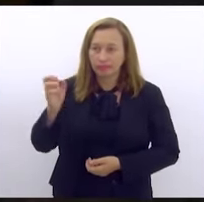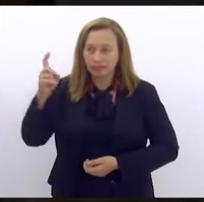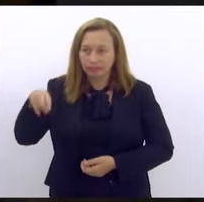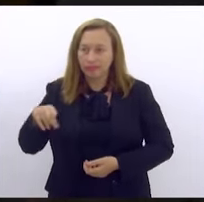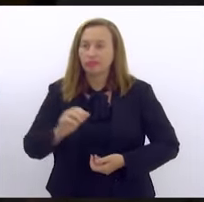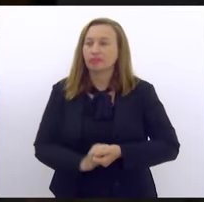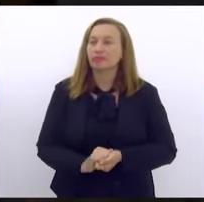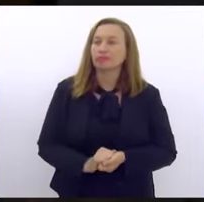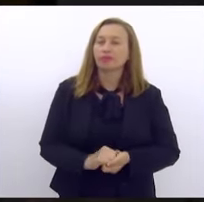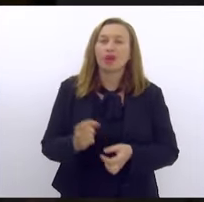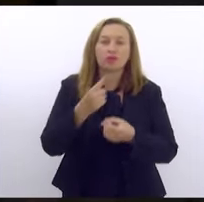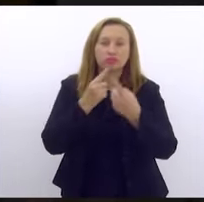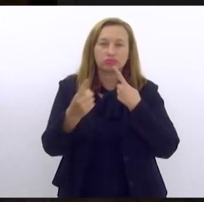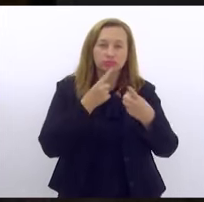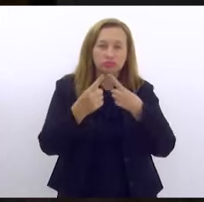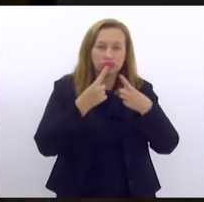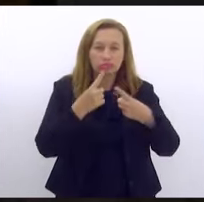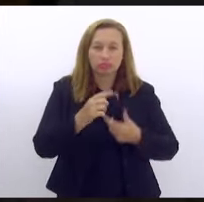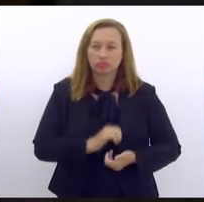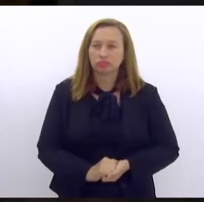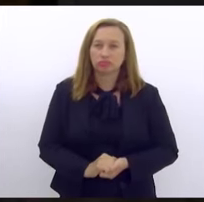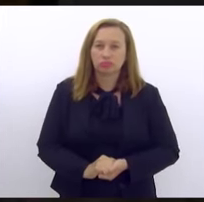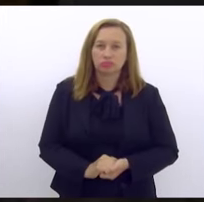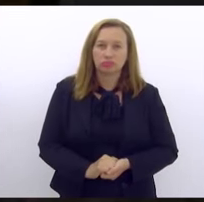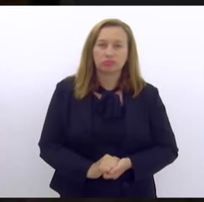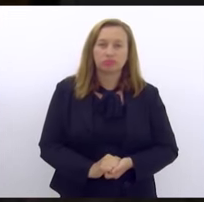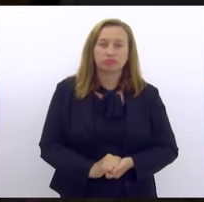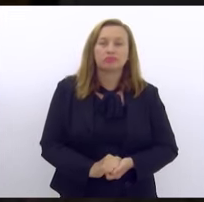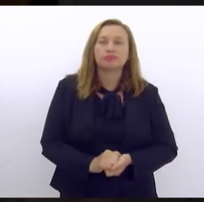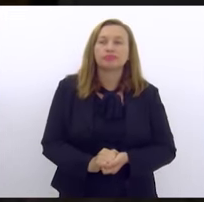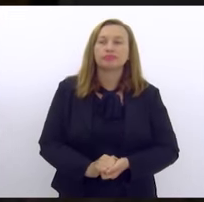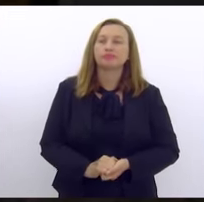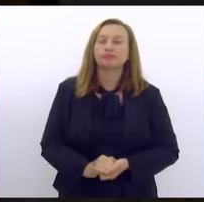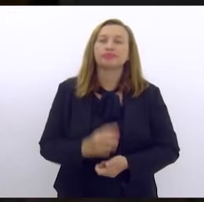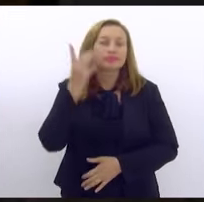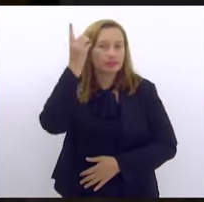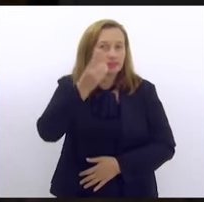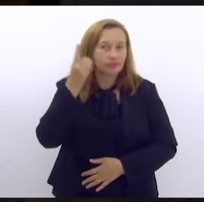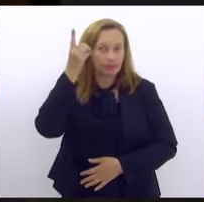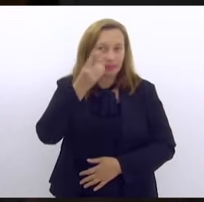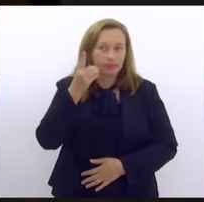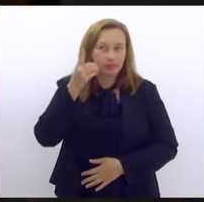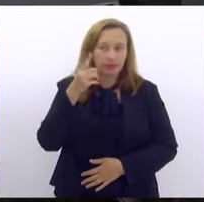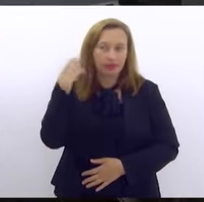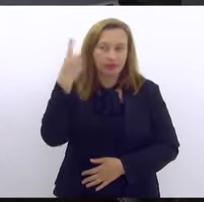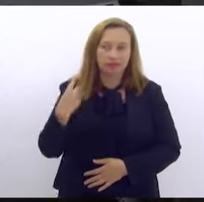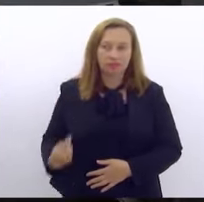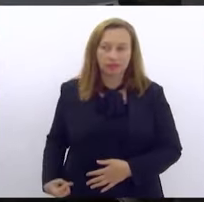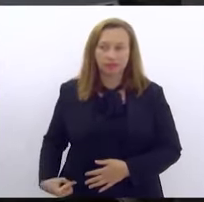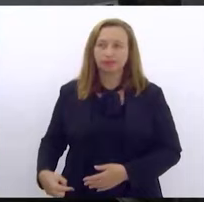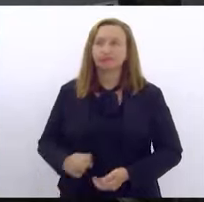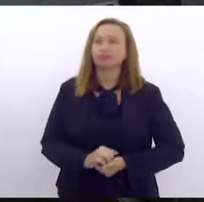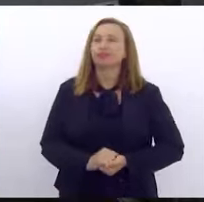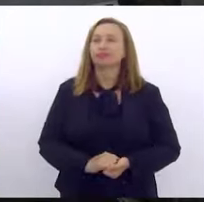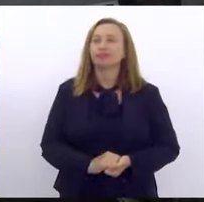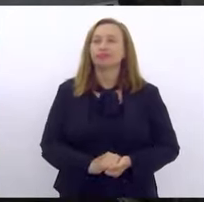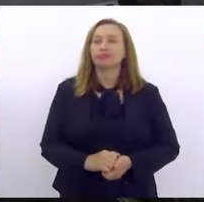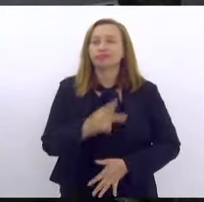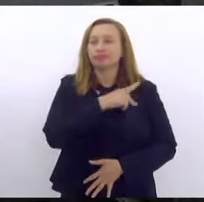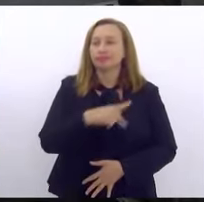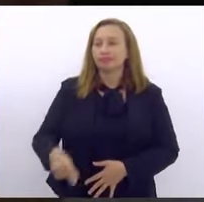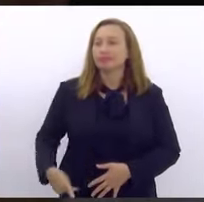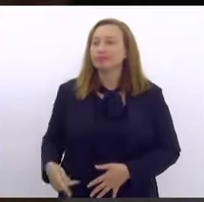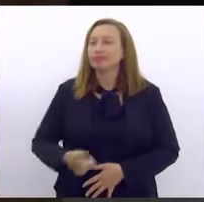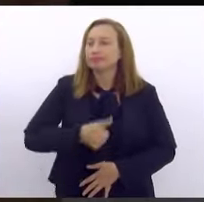pareceres emitidos em discussão. Para discutir, deputada Dani Balbi. Presidente,